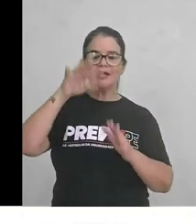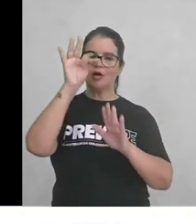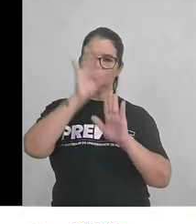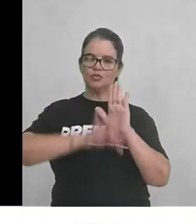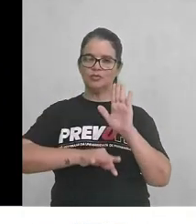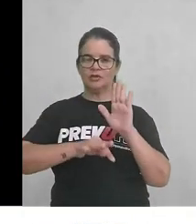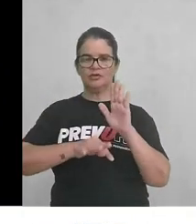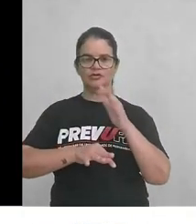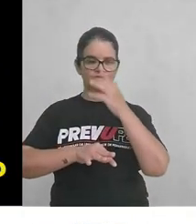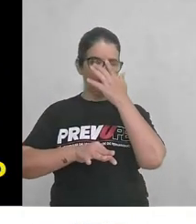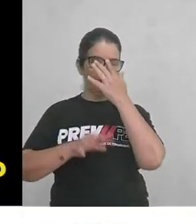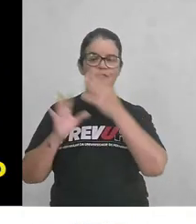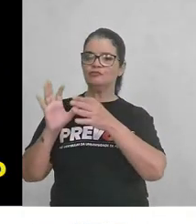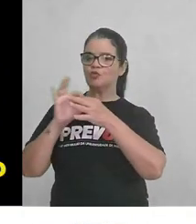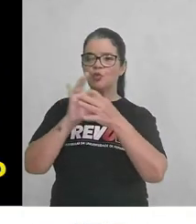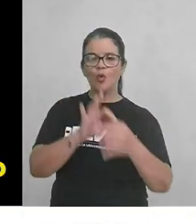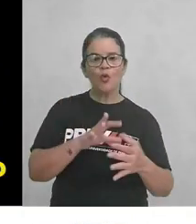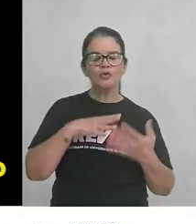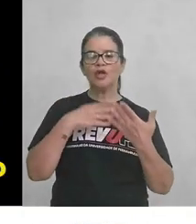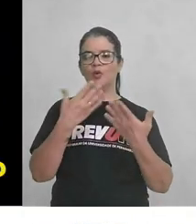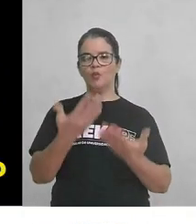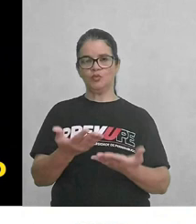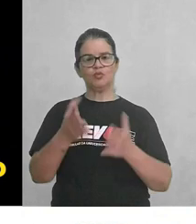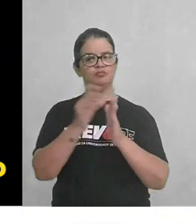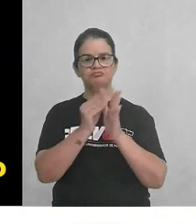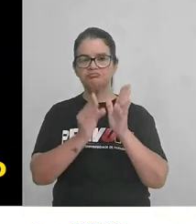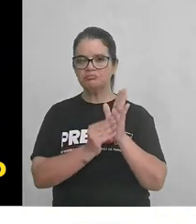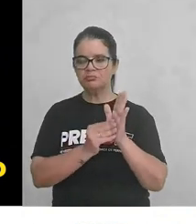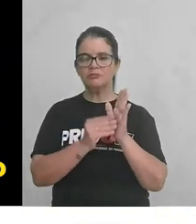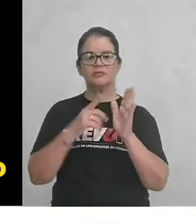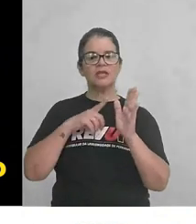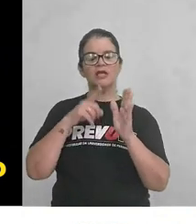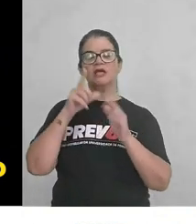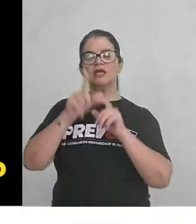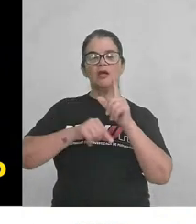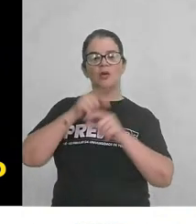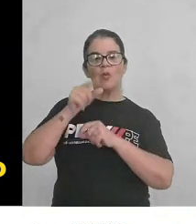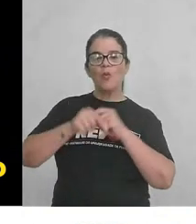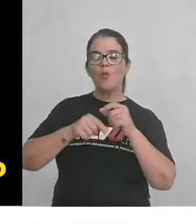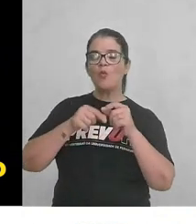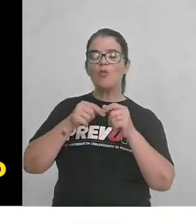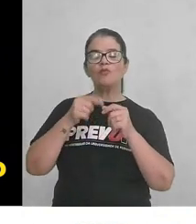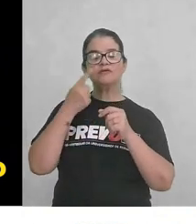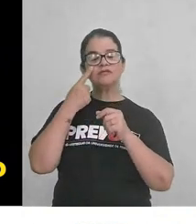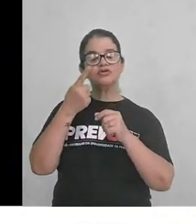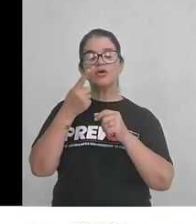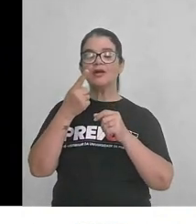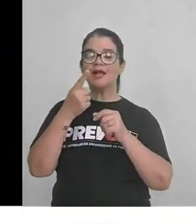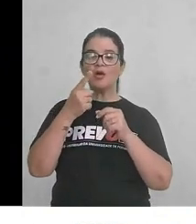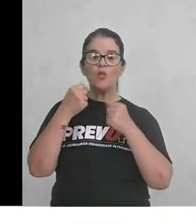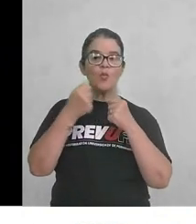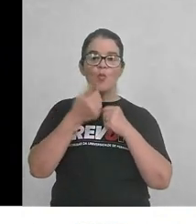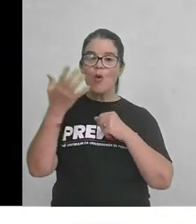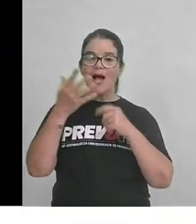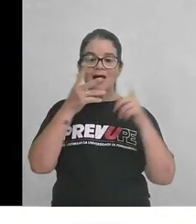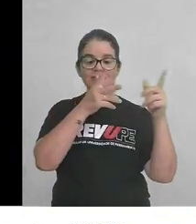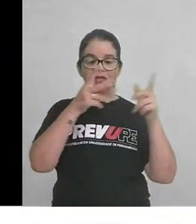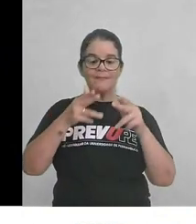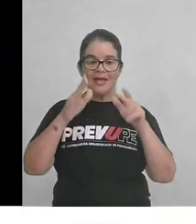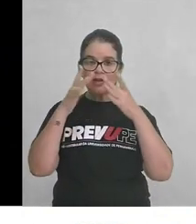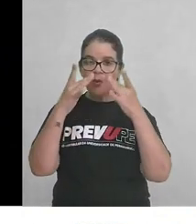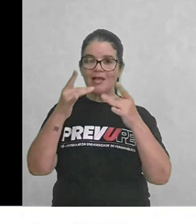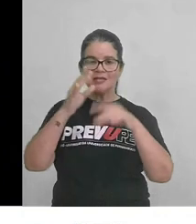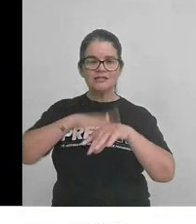que merece você. Merece ter mais atenção, uma leitura mais profunda, certo? E tem outra técnica que